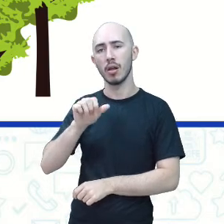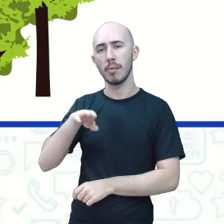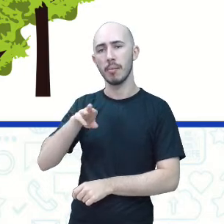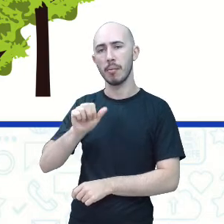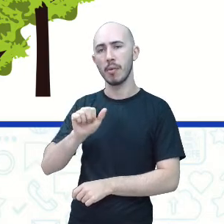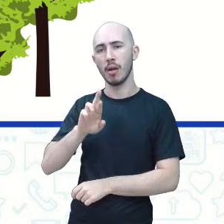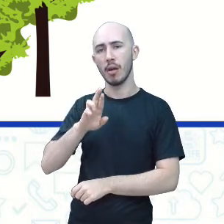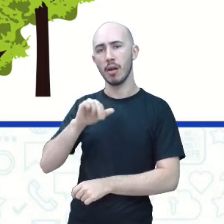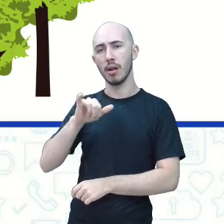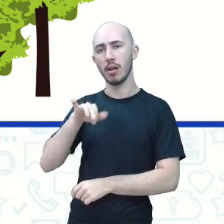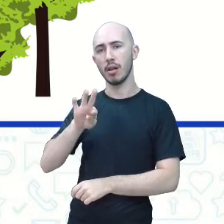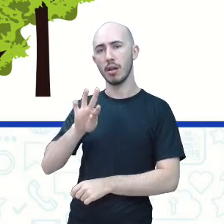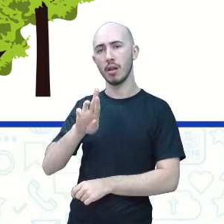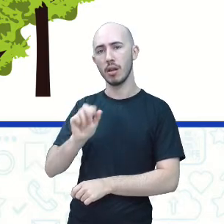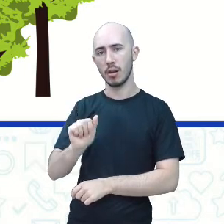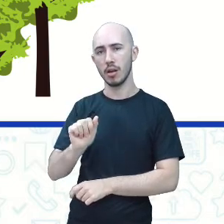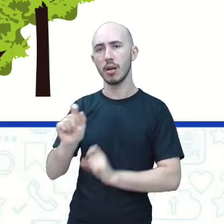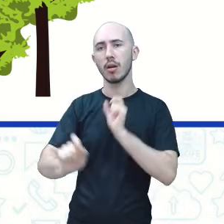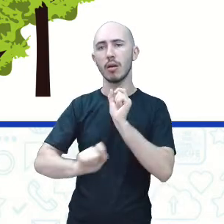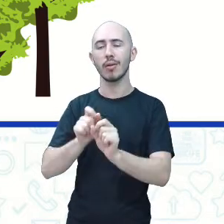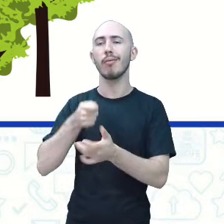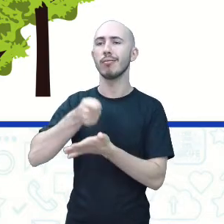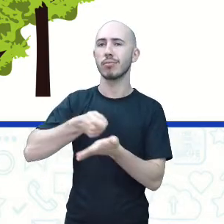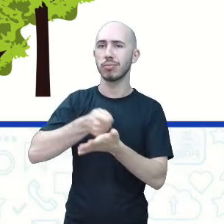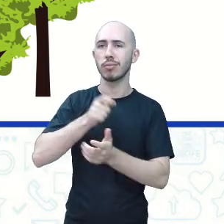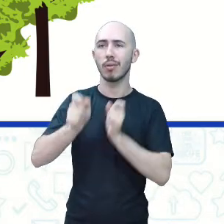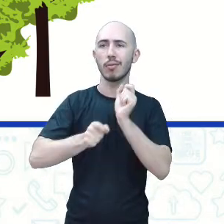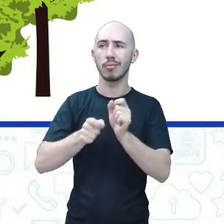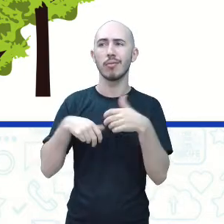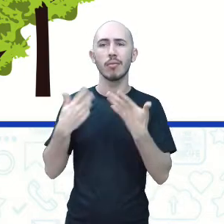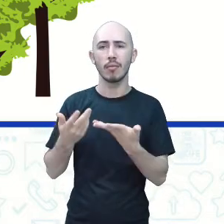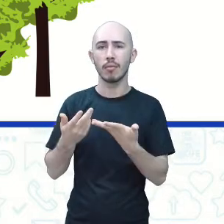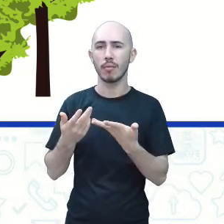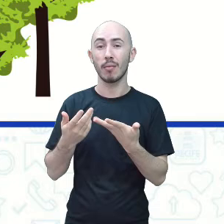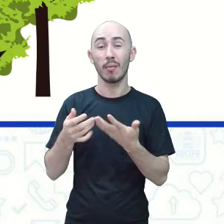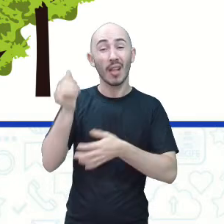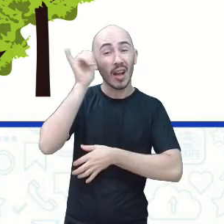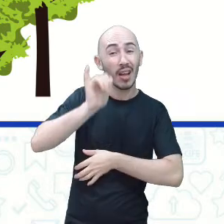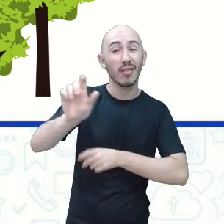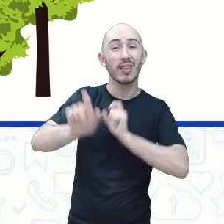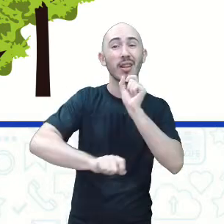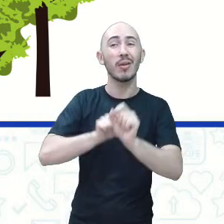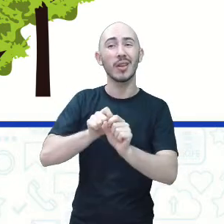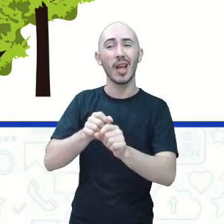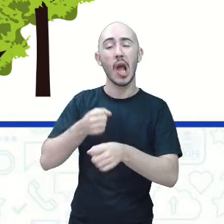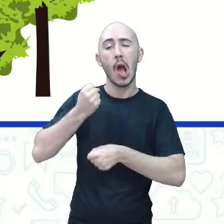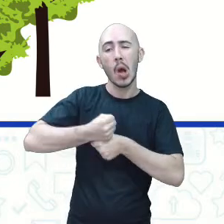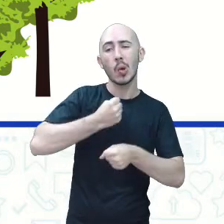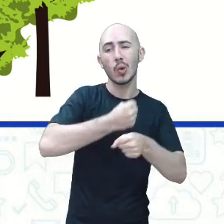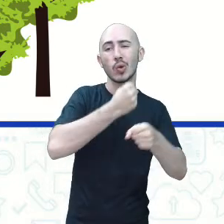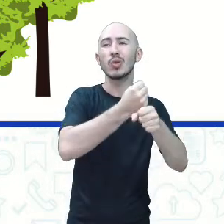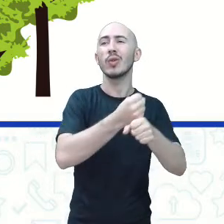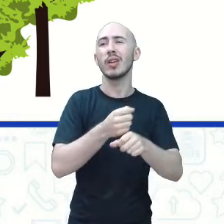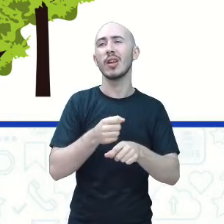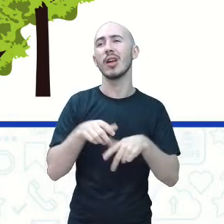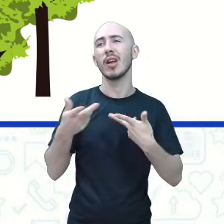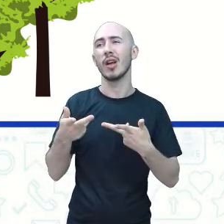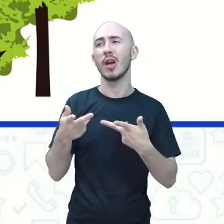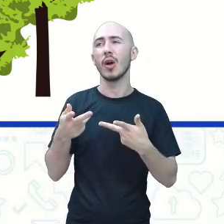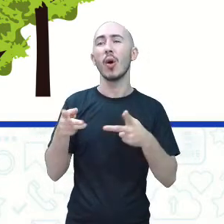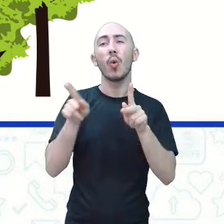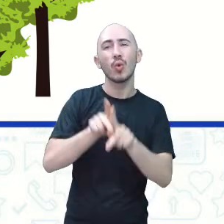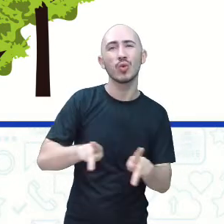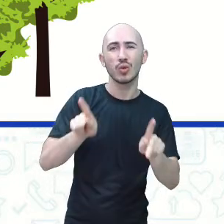A mobilização da sociedade para que não fosse construído um shopping no lugar lá do Hospital da Tamarineira, né?